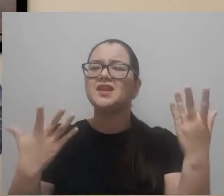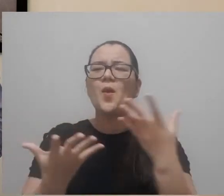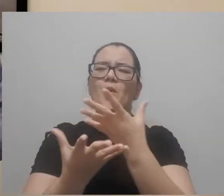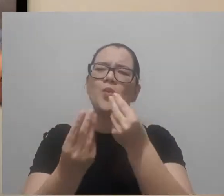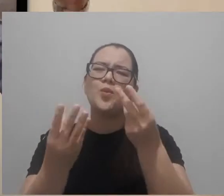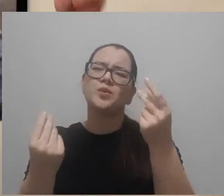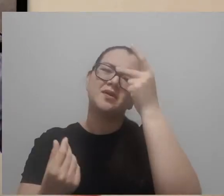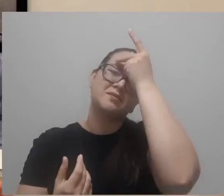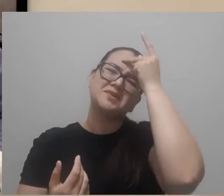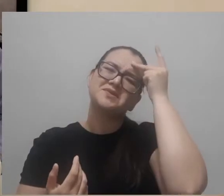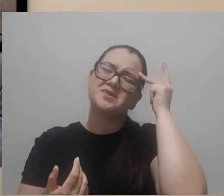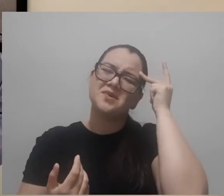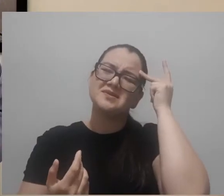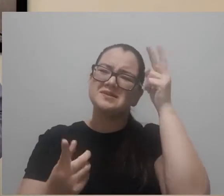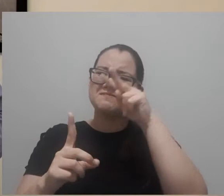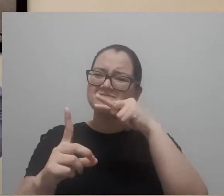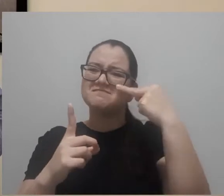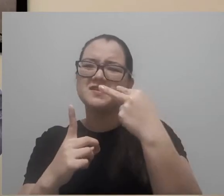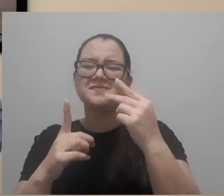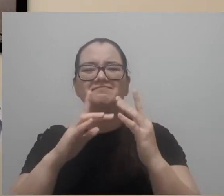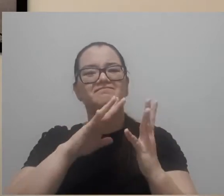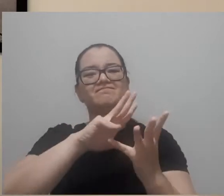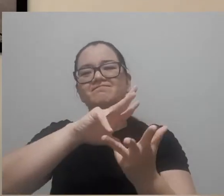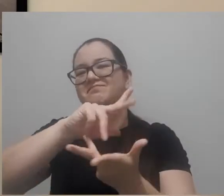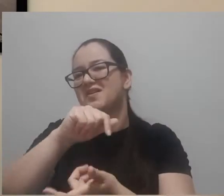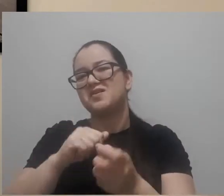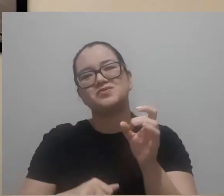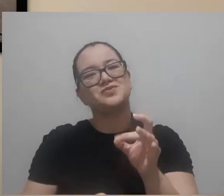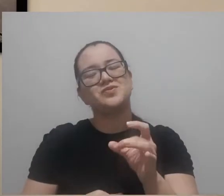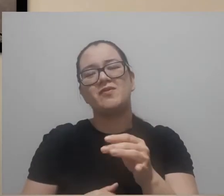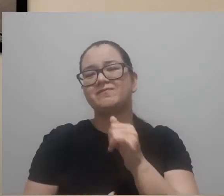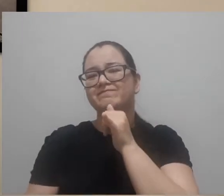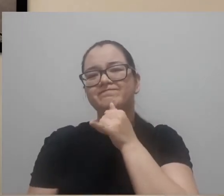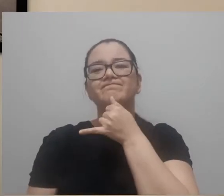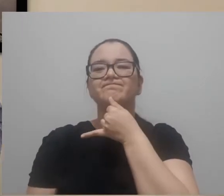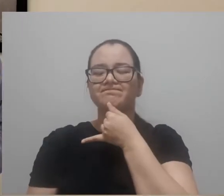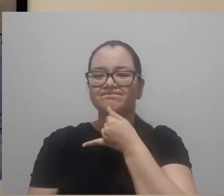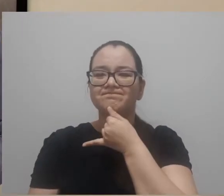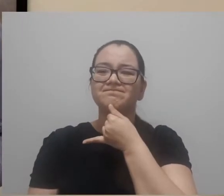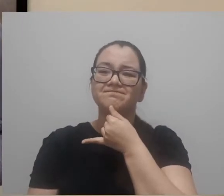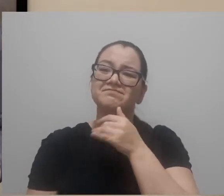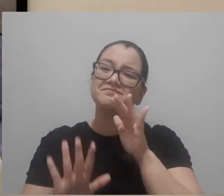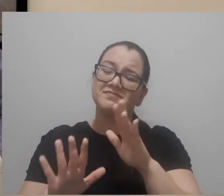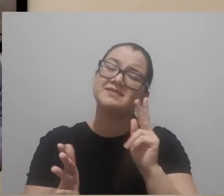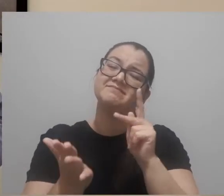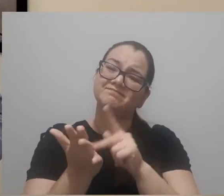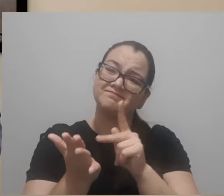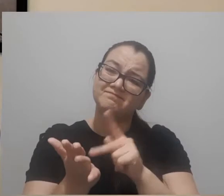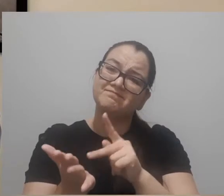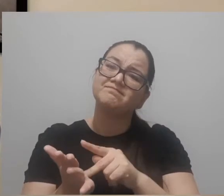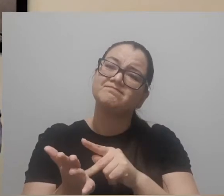triste, é lamentável, mas é verdadeiro. Temos nos importado tão pouco com o céu,